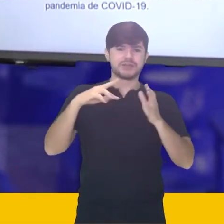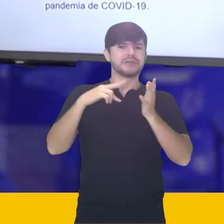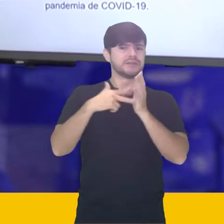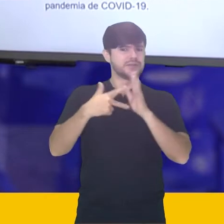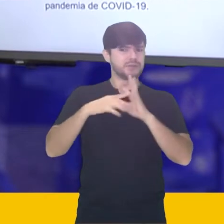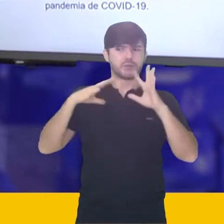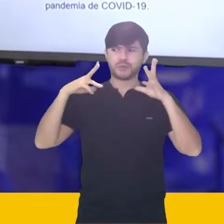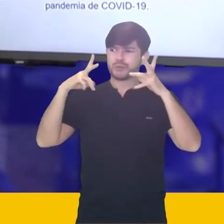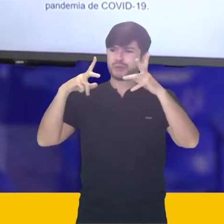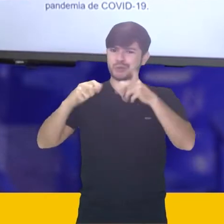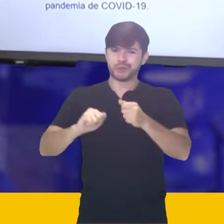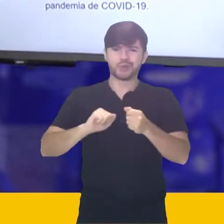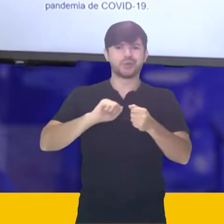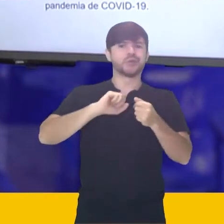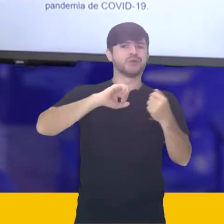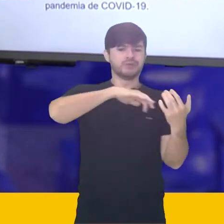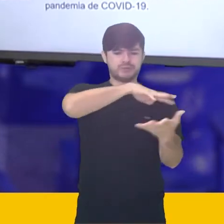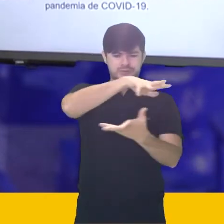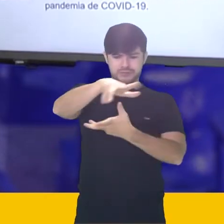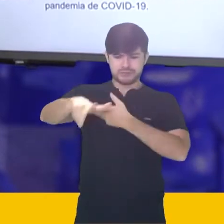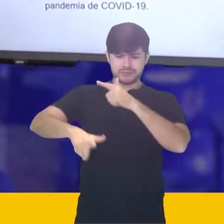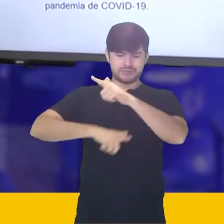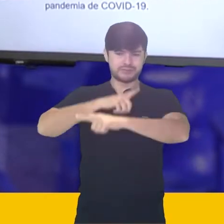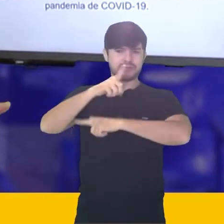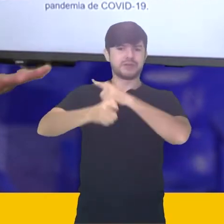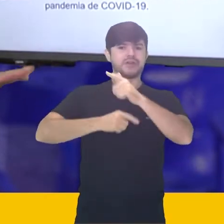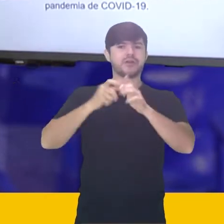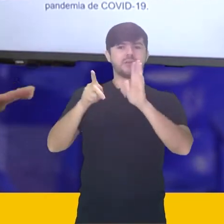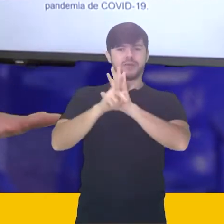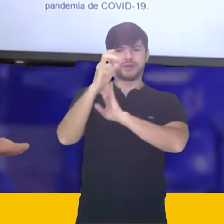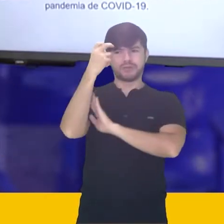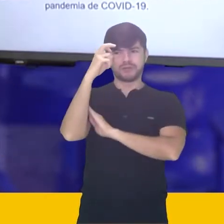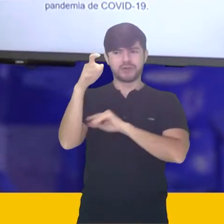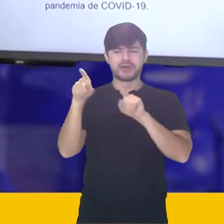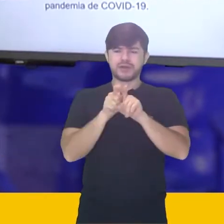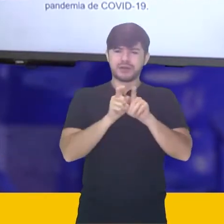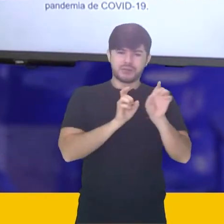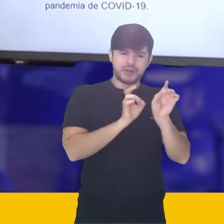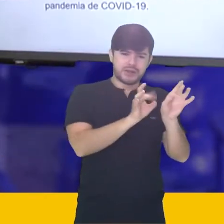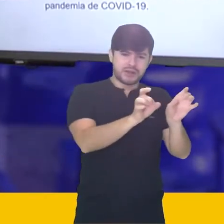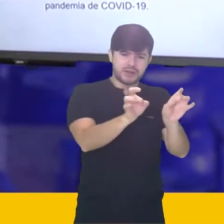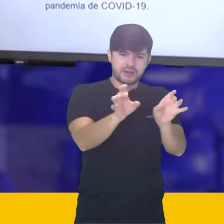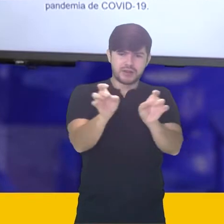globalização cultural, aquilo que a gente tratou na nossa última aula, as trocas